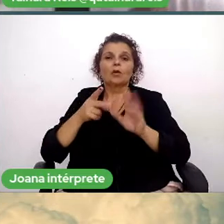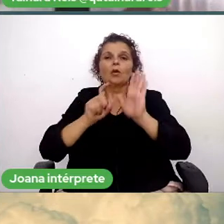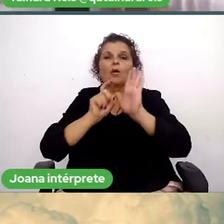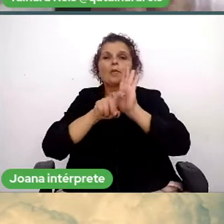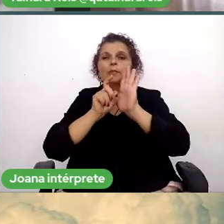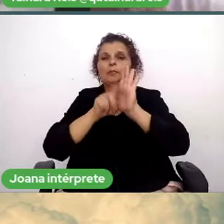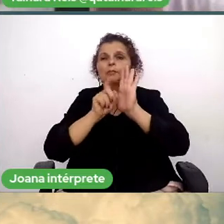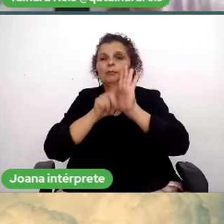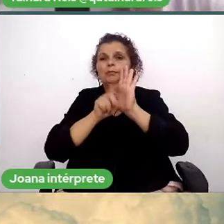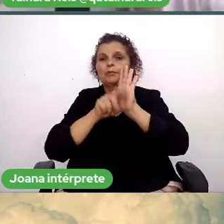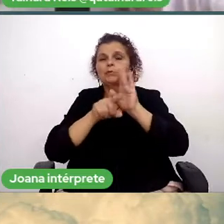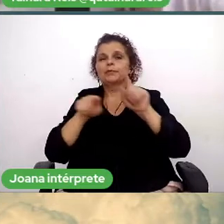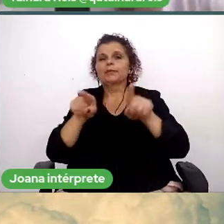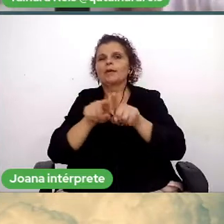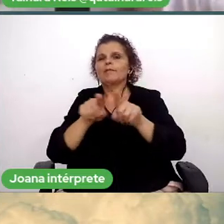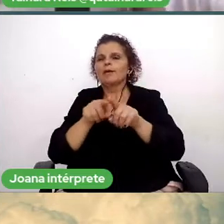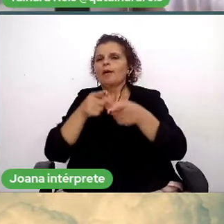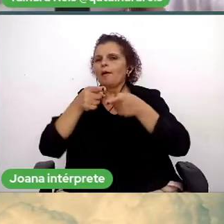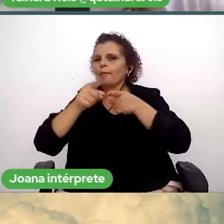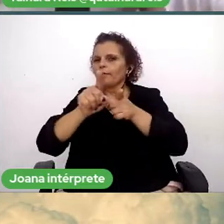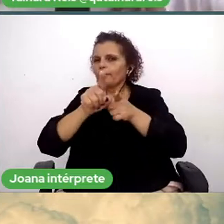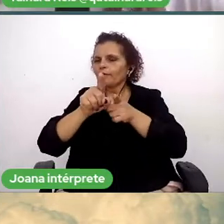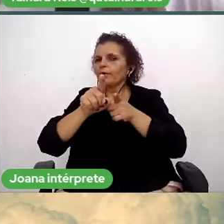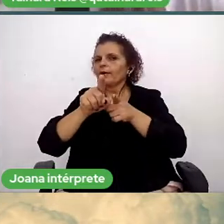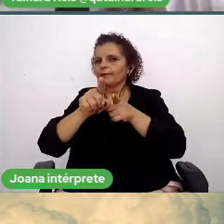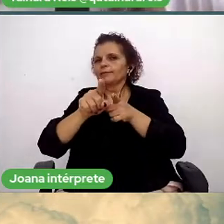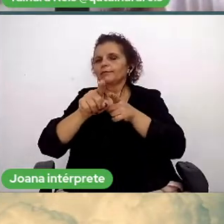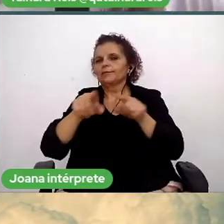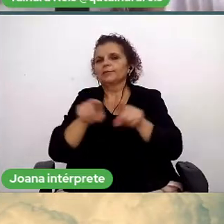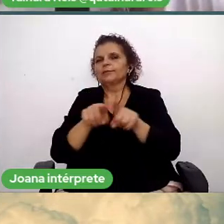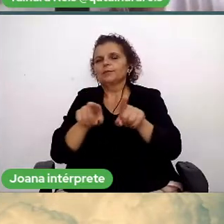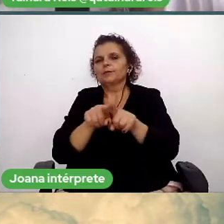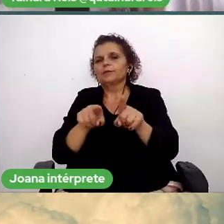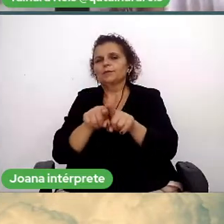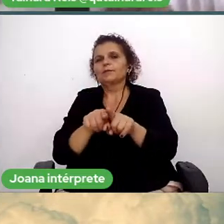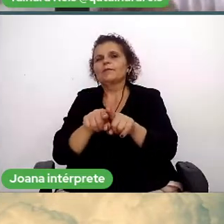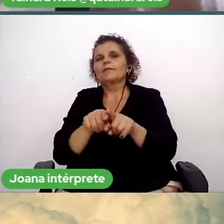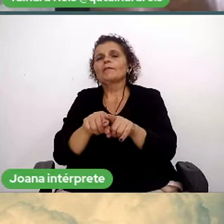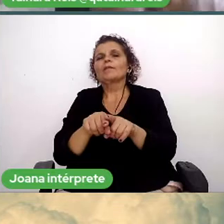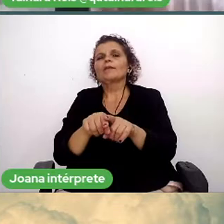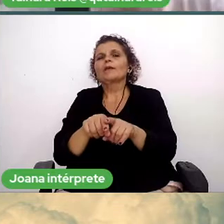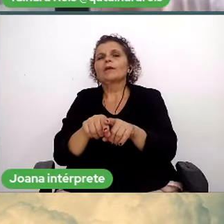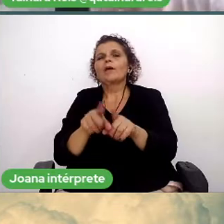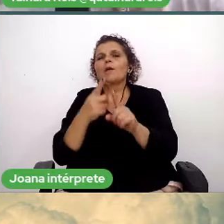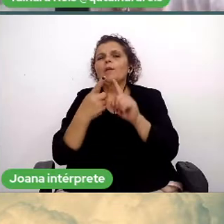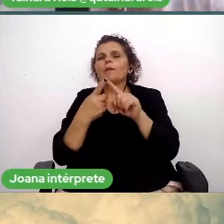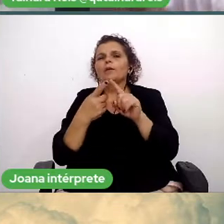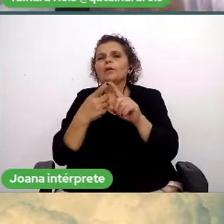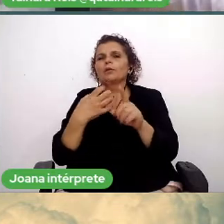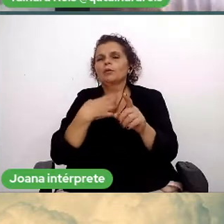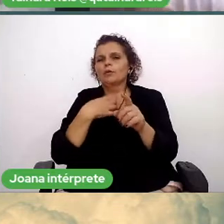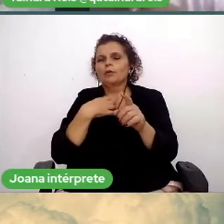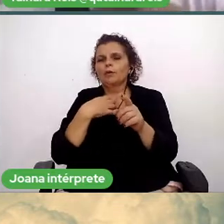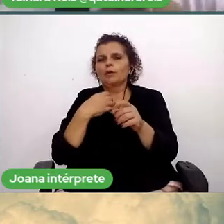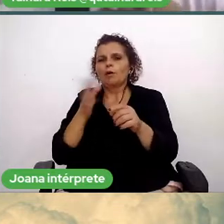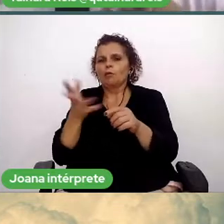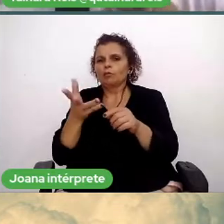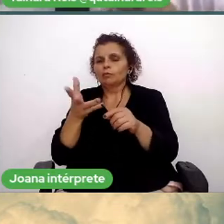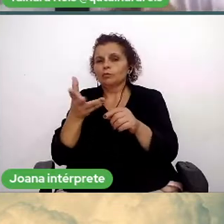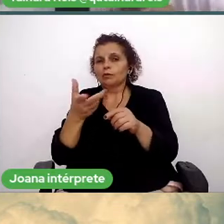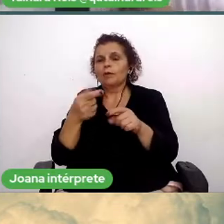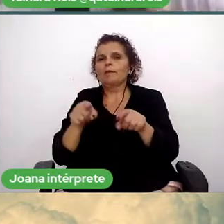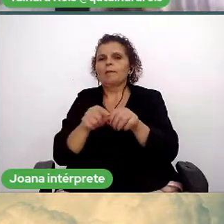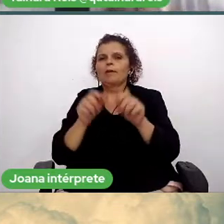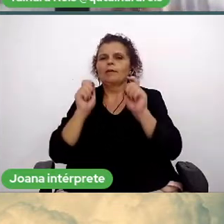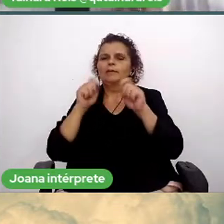provocar, também é para deixar você aí reflexiva. E o primeiro é, se você usa metodologias ágeis, né, você pode dizer para mim que,